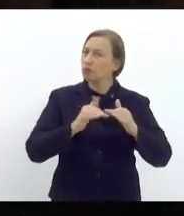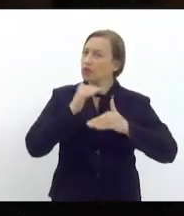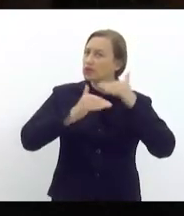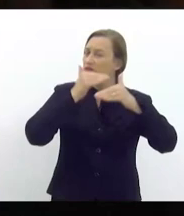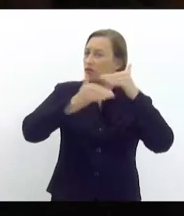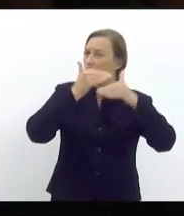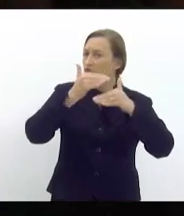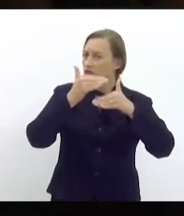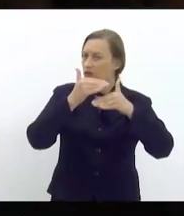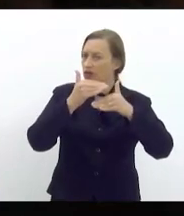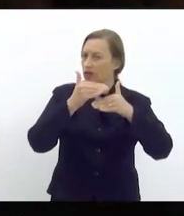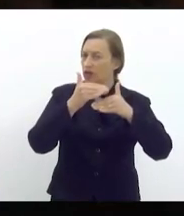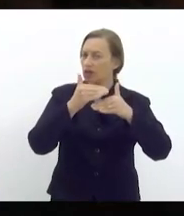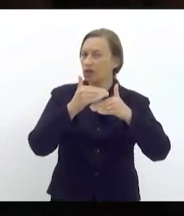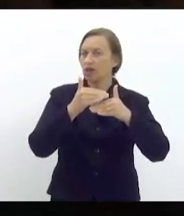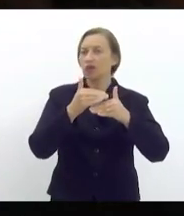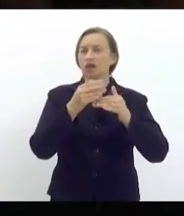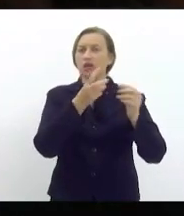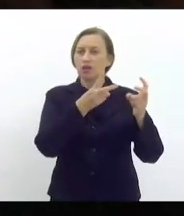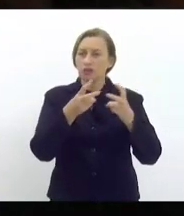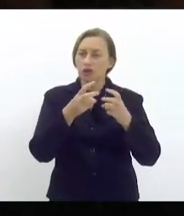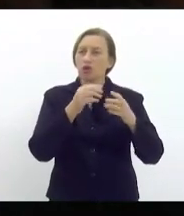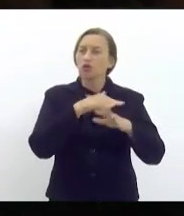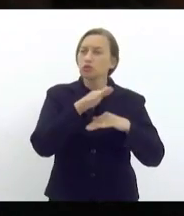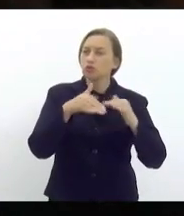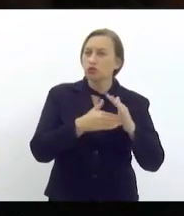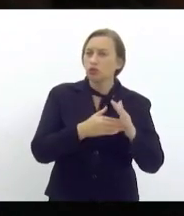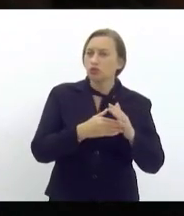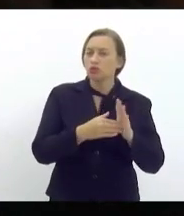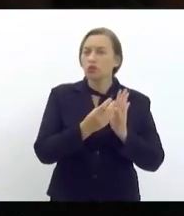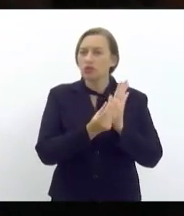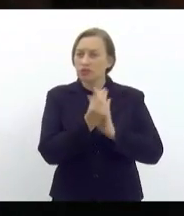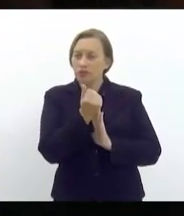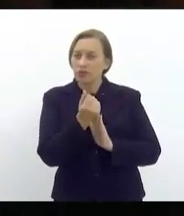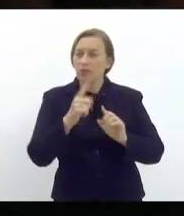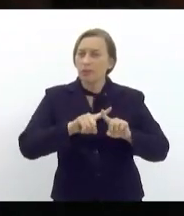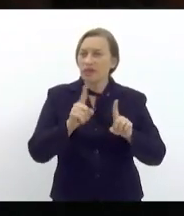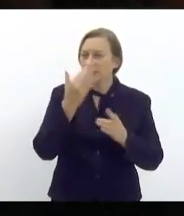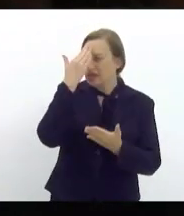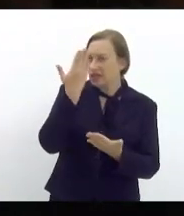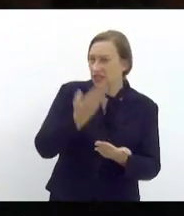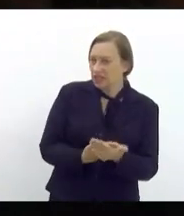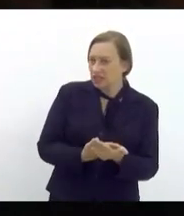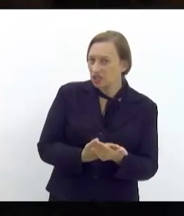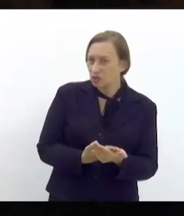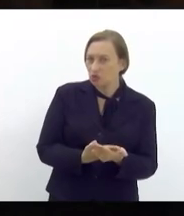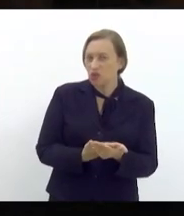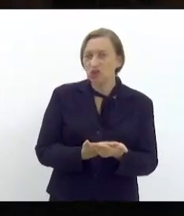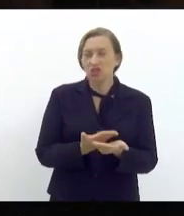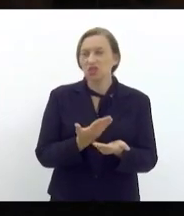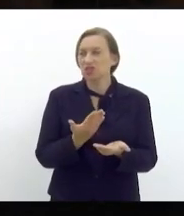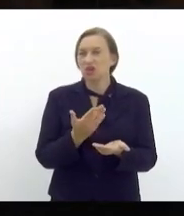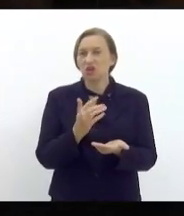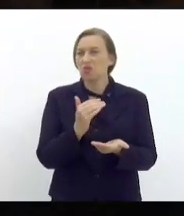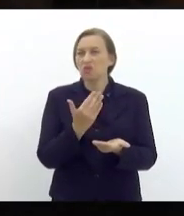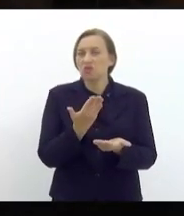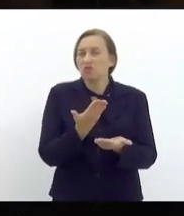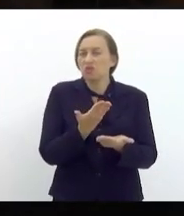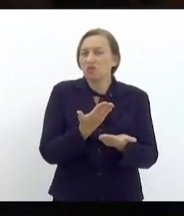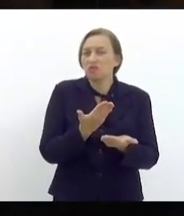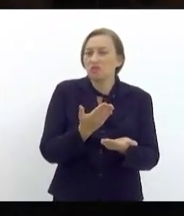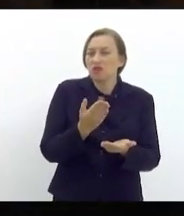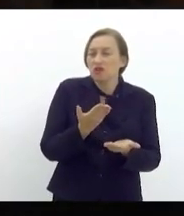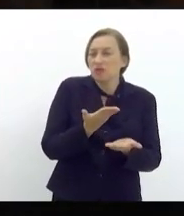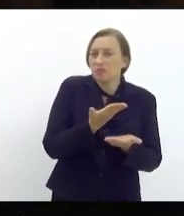destrinchar toda a peça orçamentária mas acredito eu que esse esforço ele não foi esgotado não foi esgotado